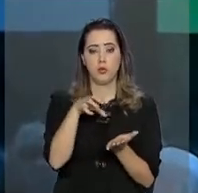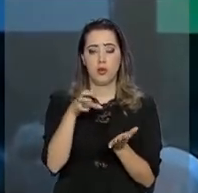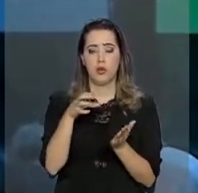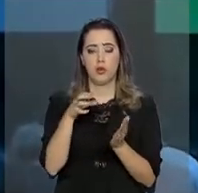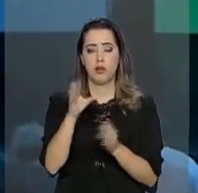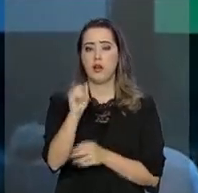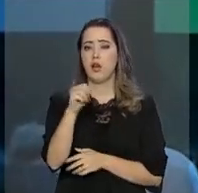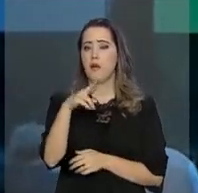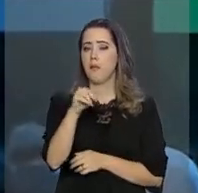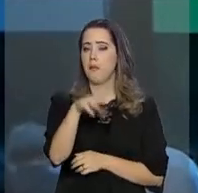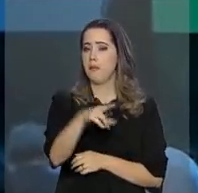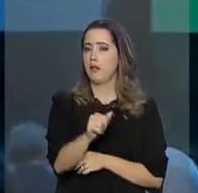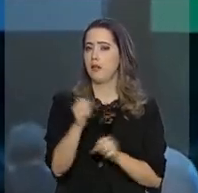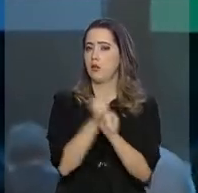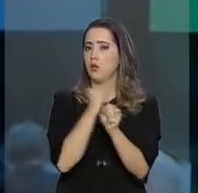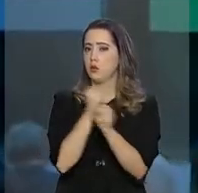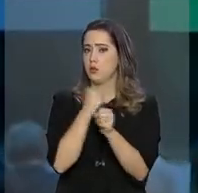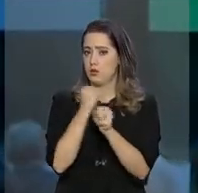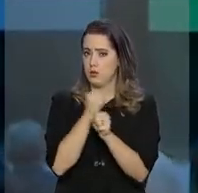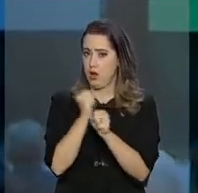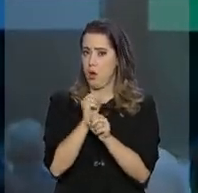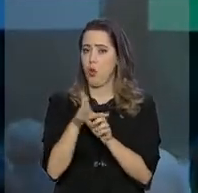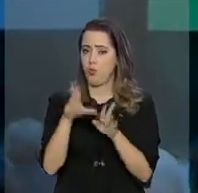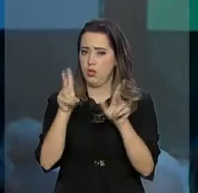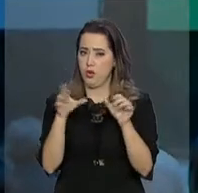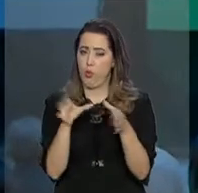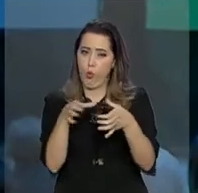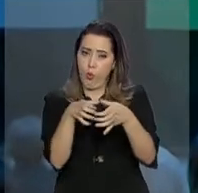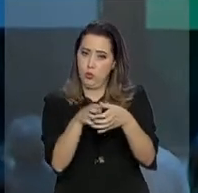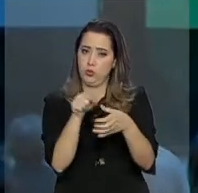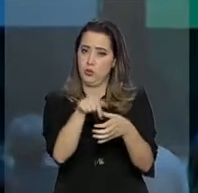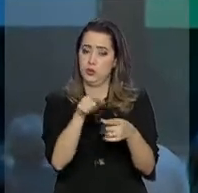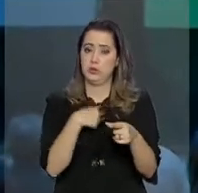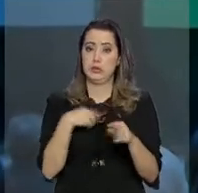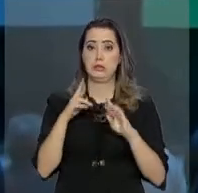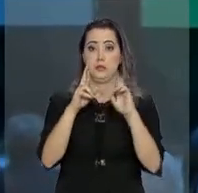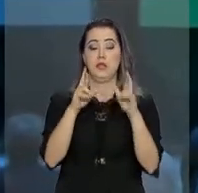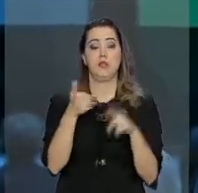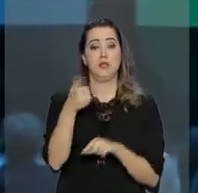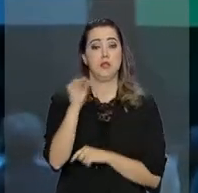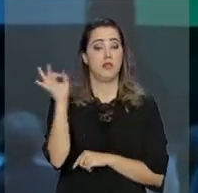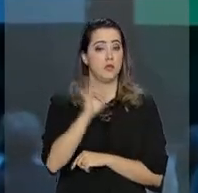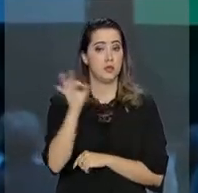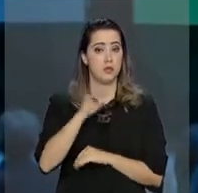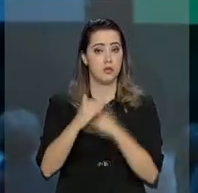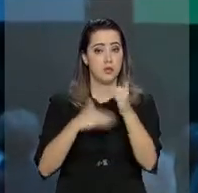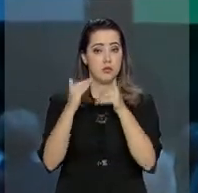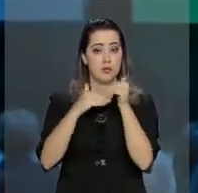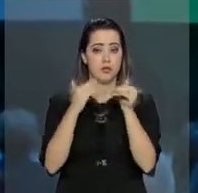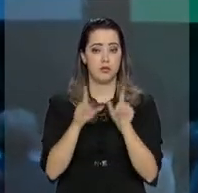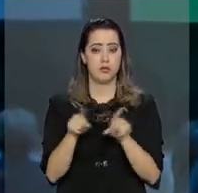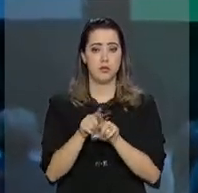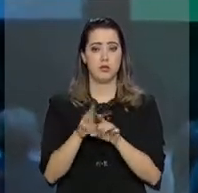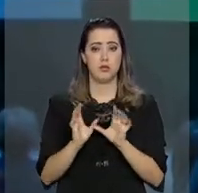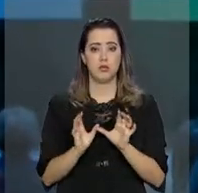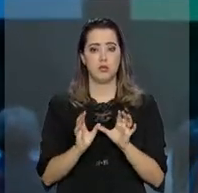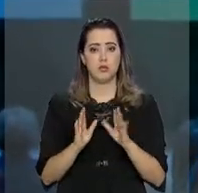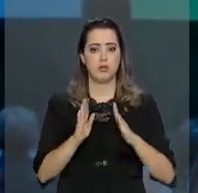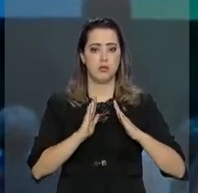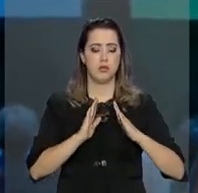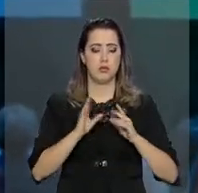josé carlos martins se e ele me disse que a instituição espera um crescimento de 10% no segmento imobiliário